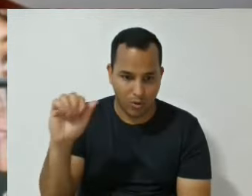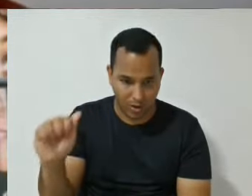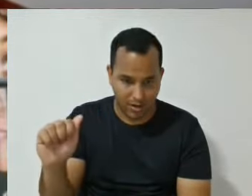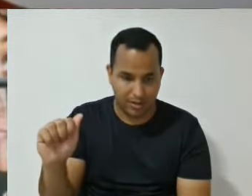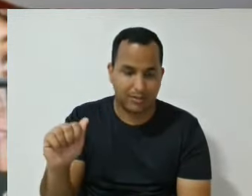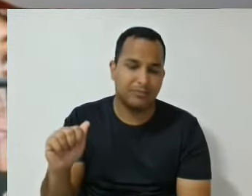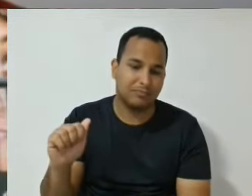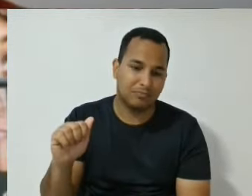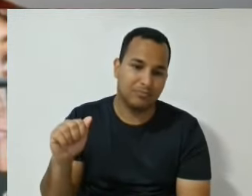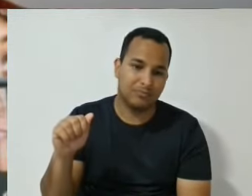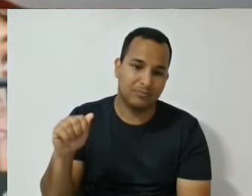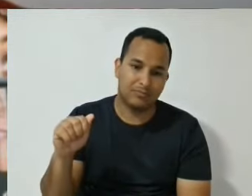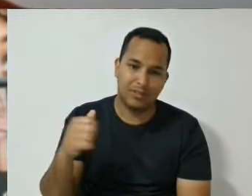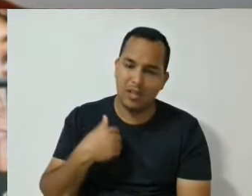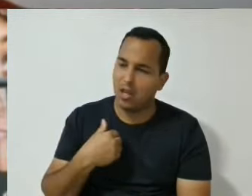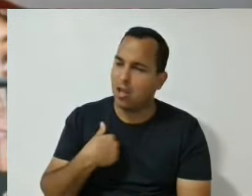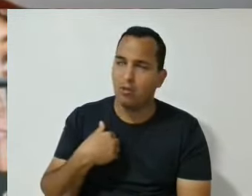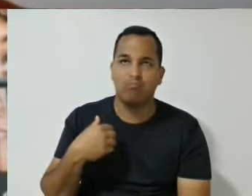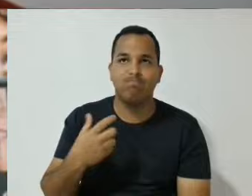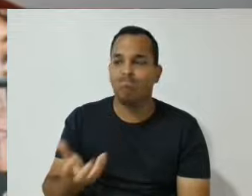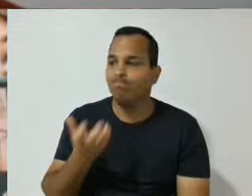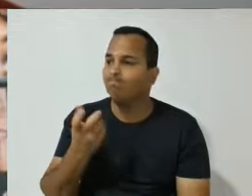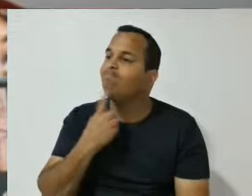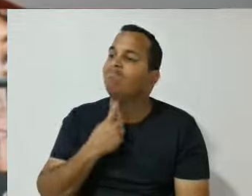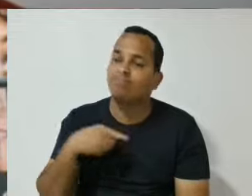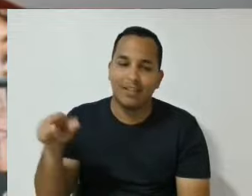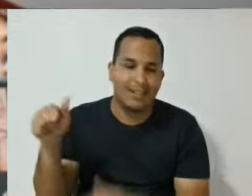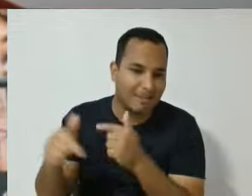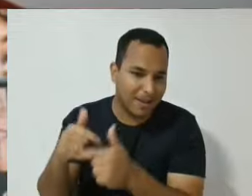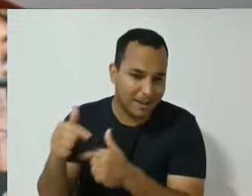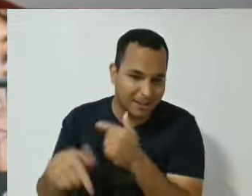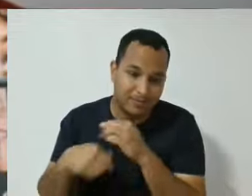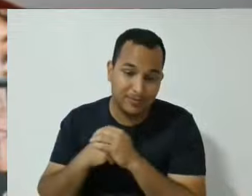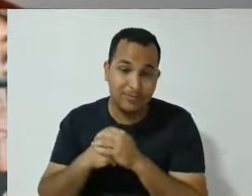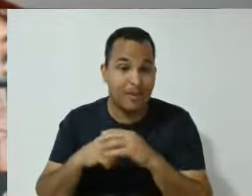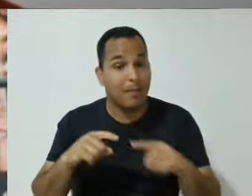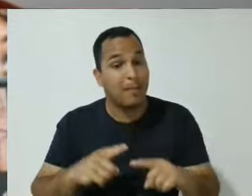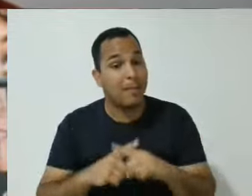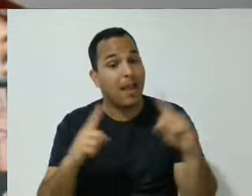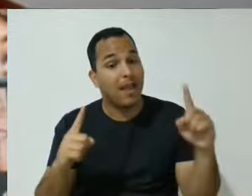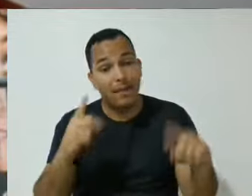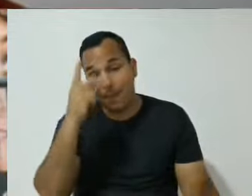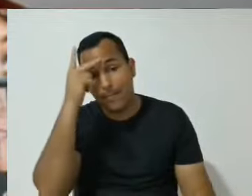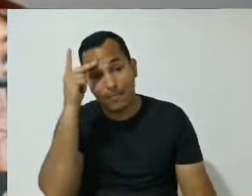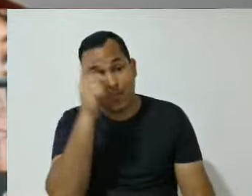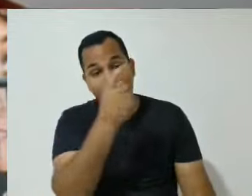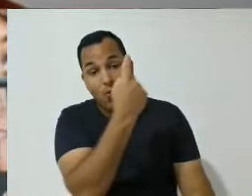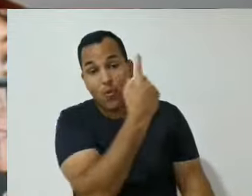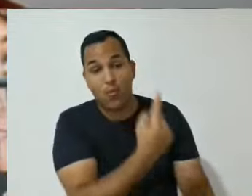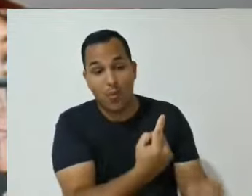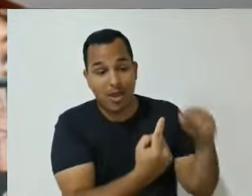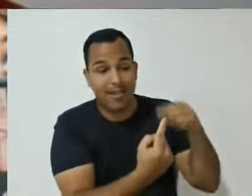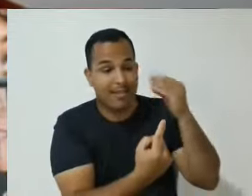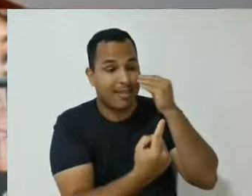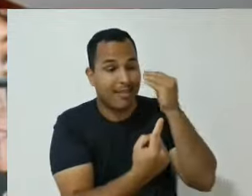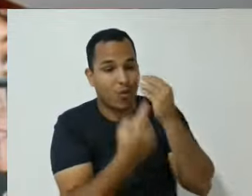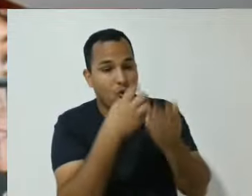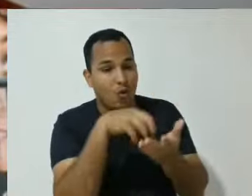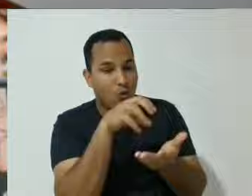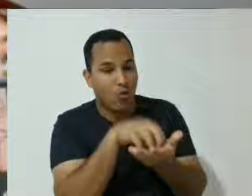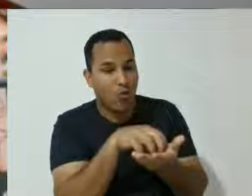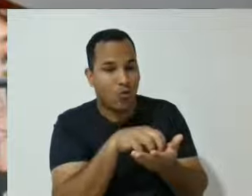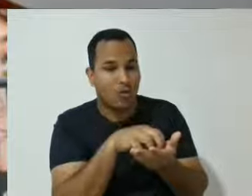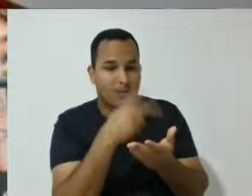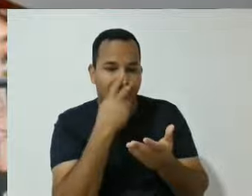assim, louca para trabalhar lá. Mais uma pessoa que também tentou esse concurso teve uma colocação melhor do que